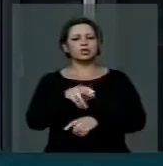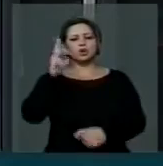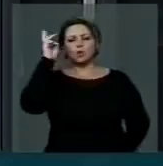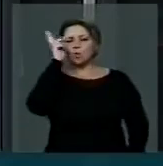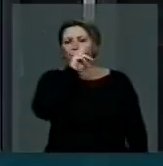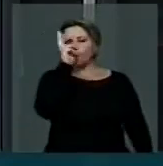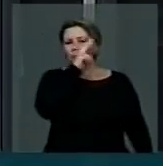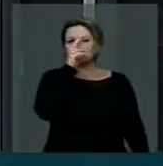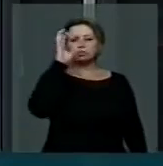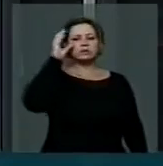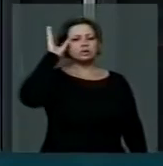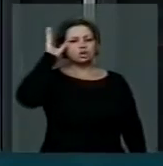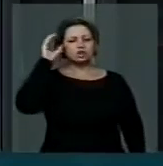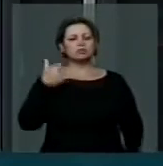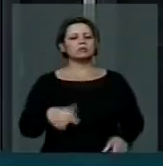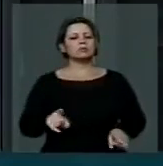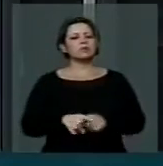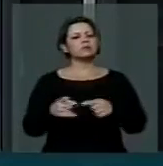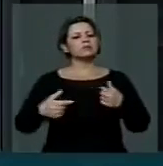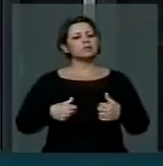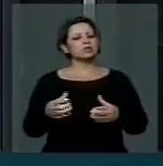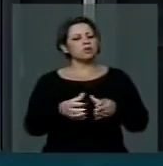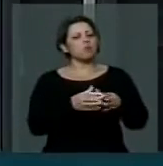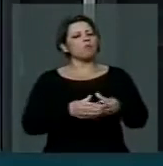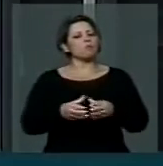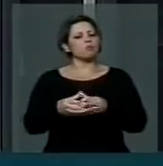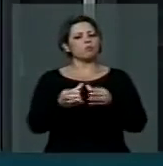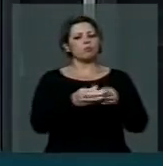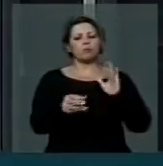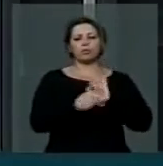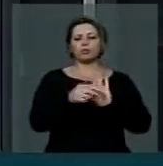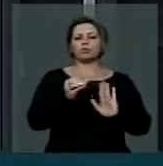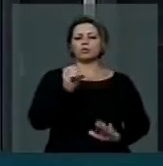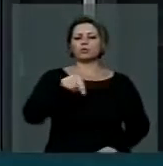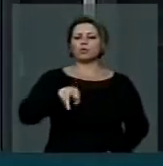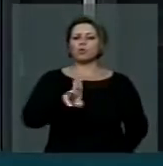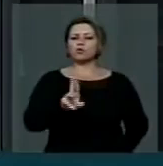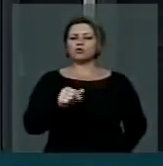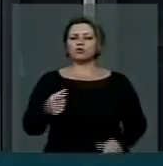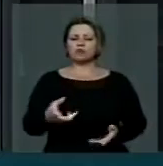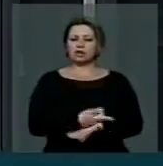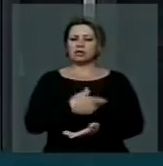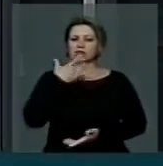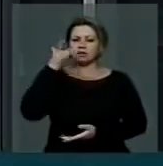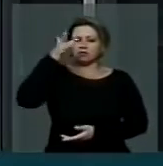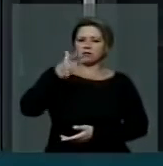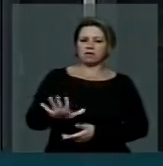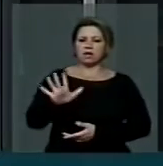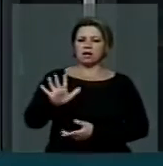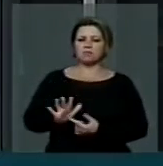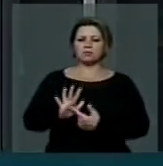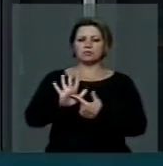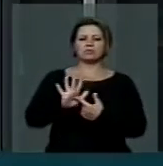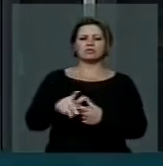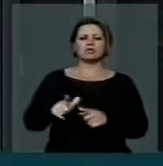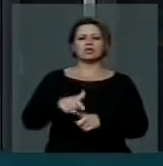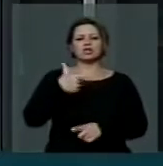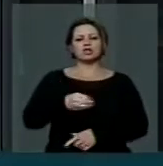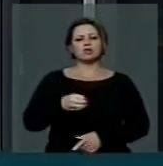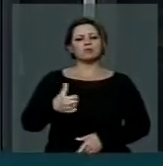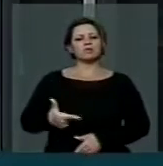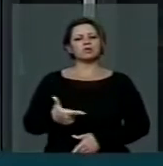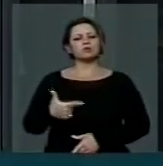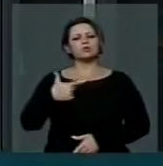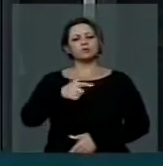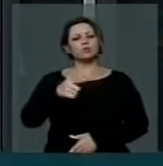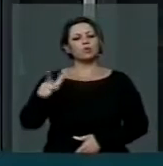Rússia e China, mas também a um certo corporativismo da própria ONU, incomodada em dividir protagonismo a partir de 2002